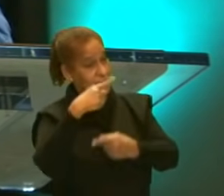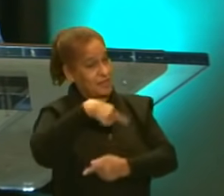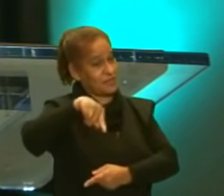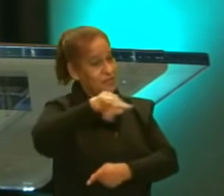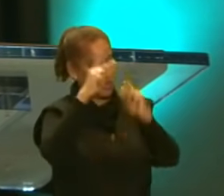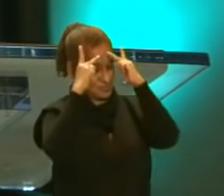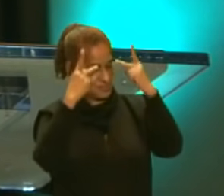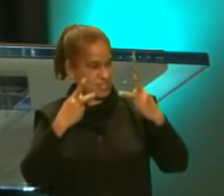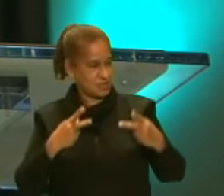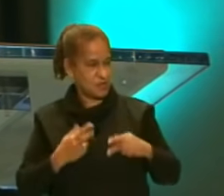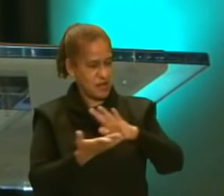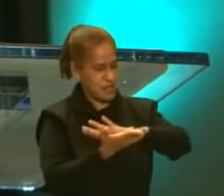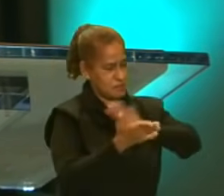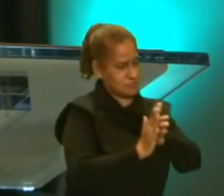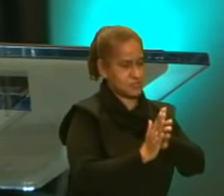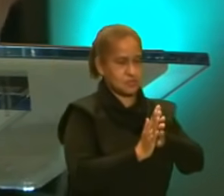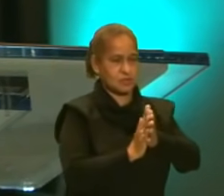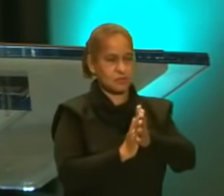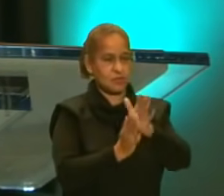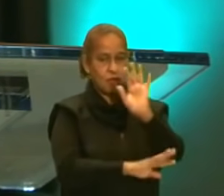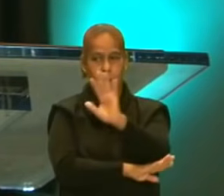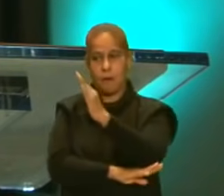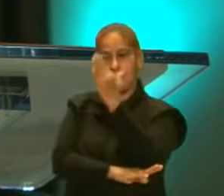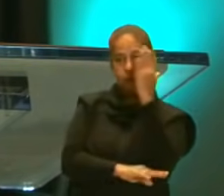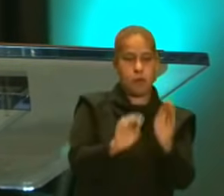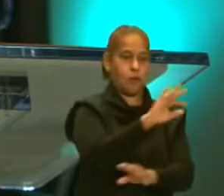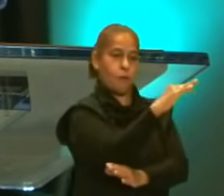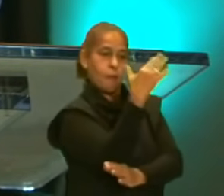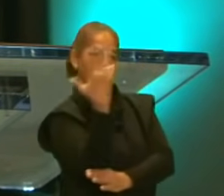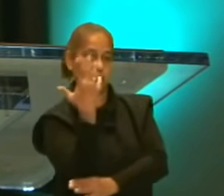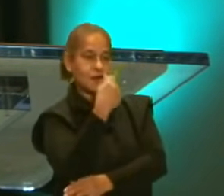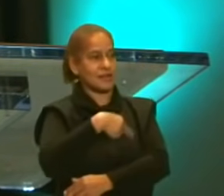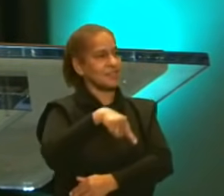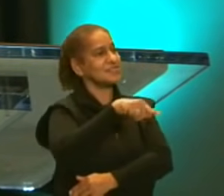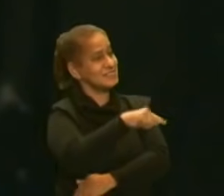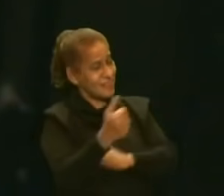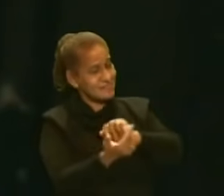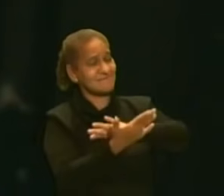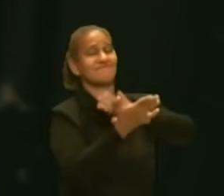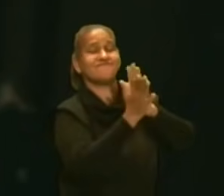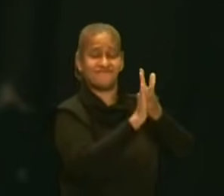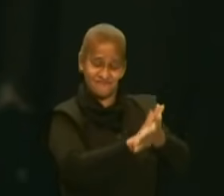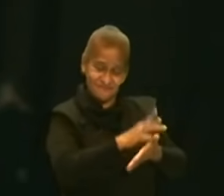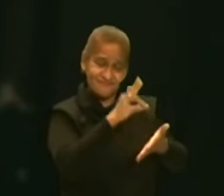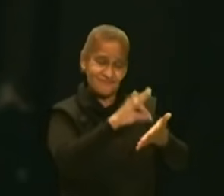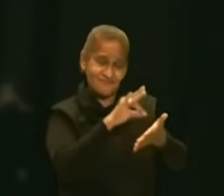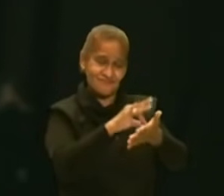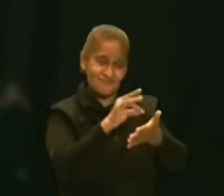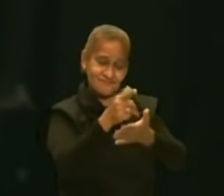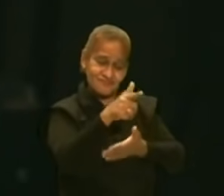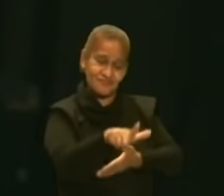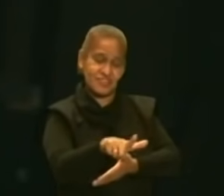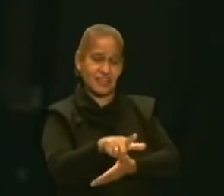Terra. Mas a gente vai dar um jeito de destruir o resto. E o pior, vai